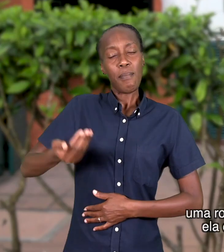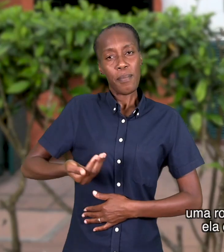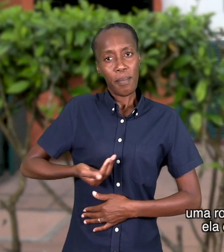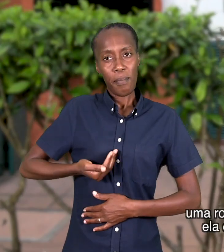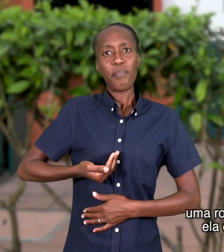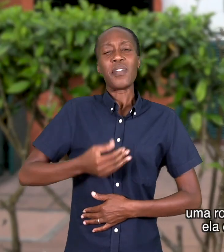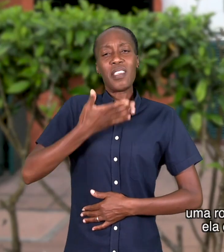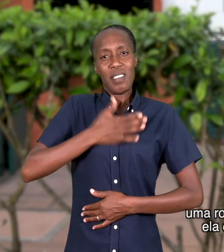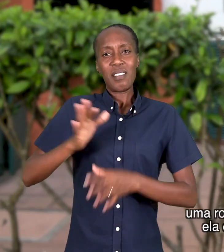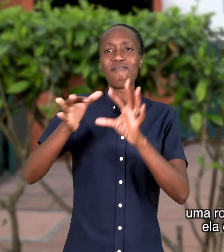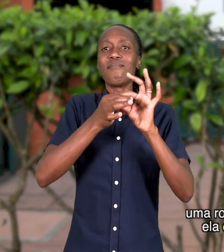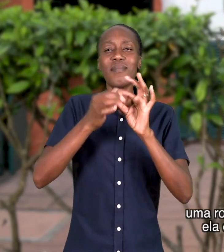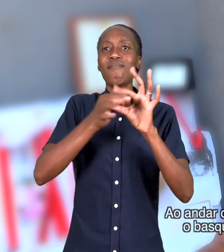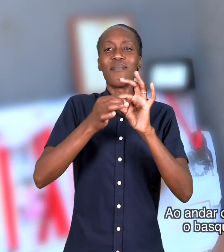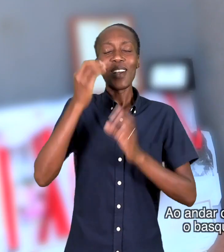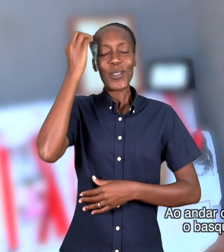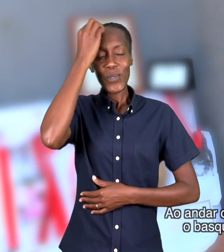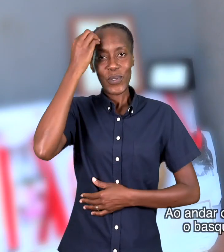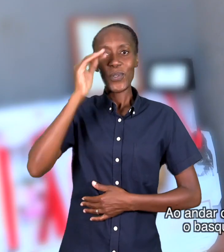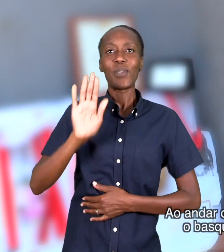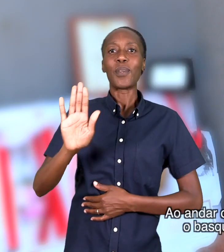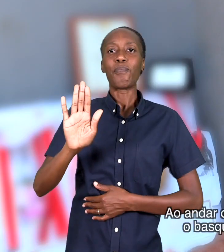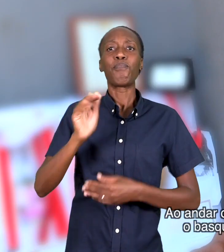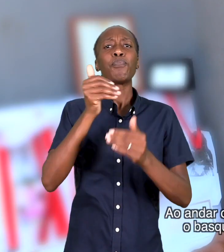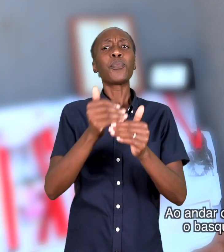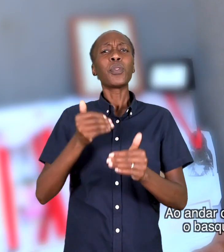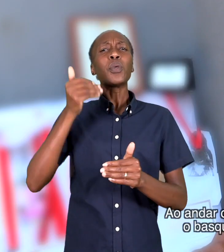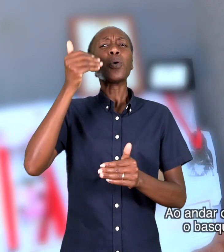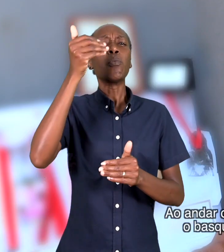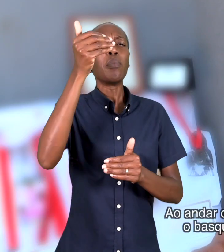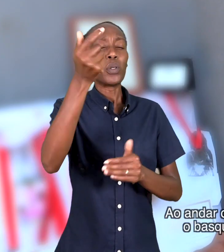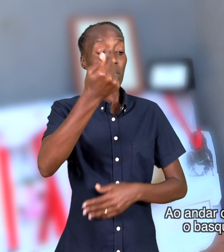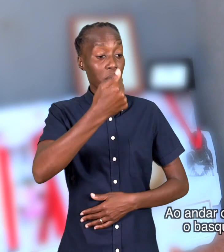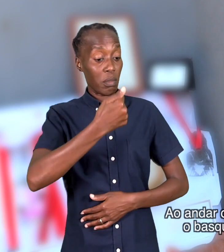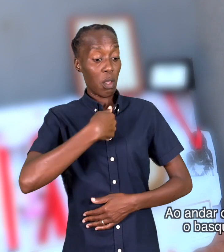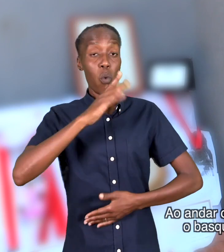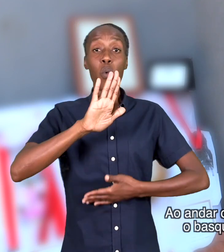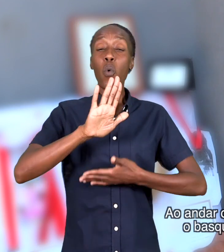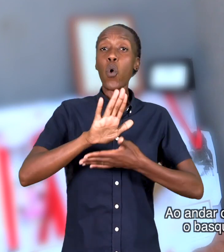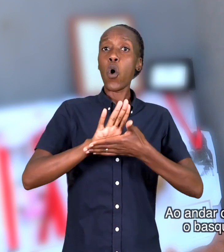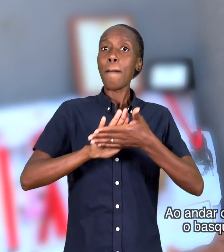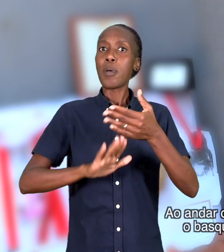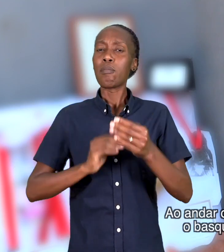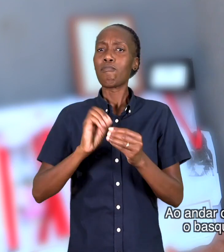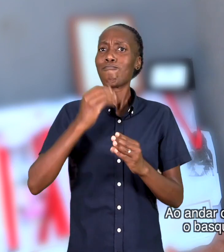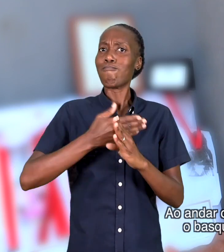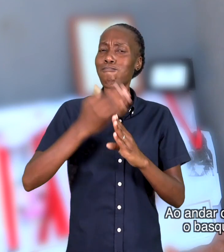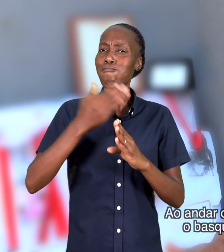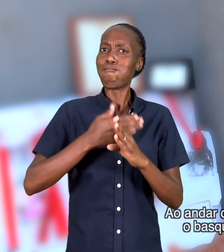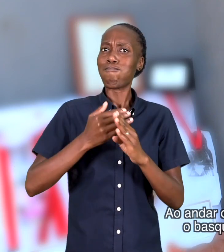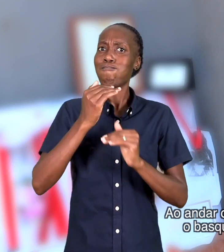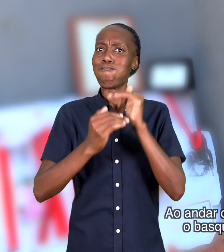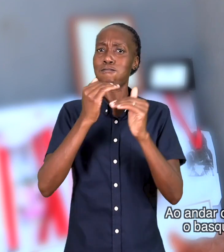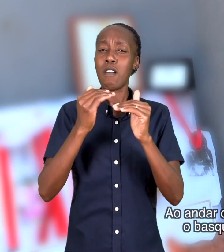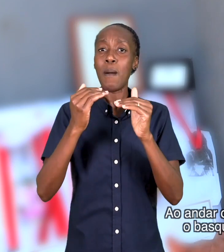era a relação de sonho. Com o andar dos tempos, eu fui desenvolver mais o